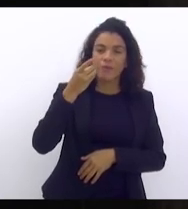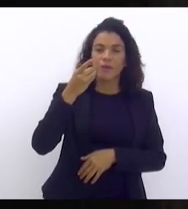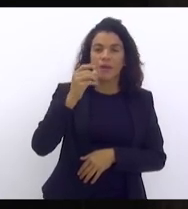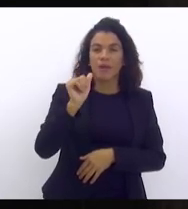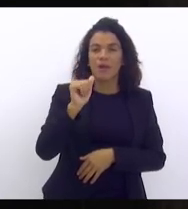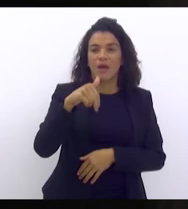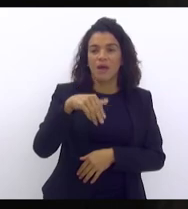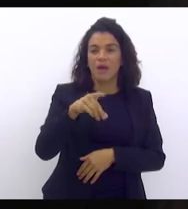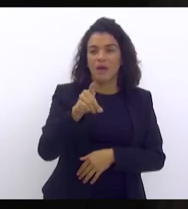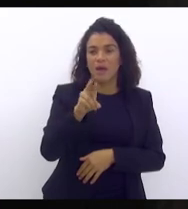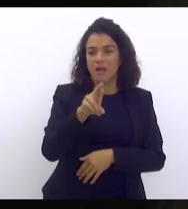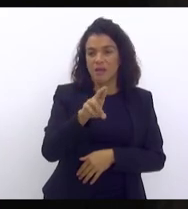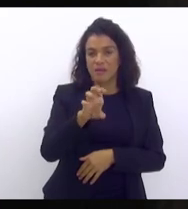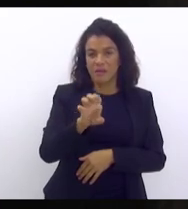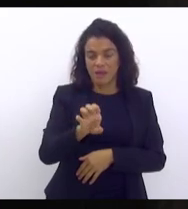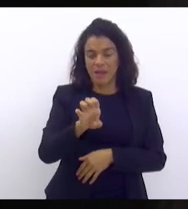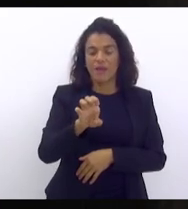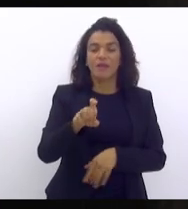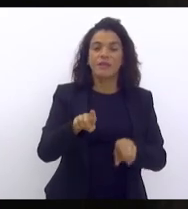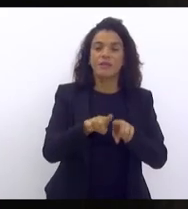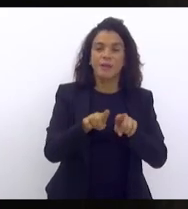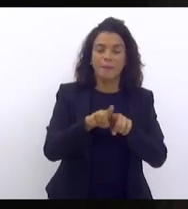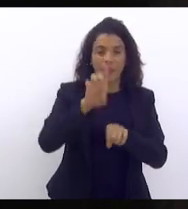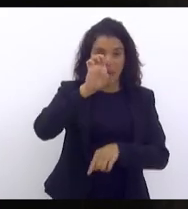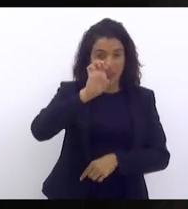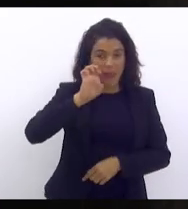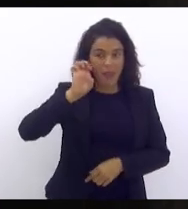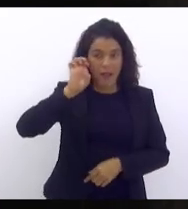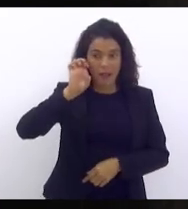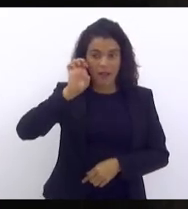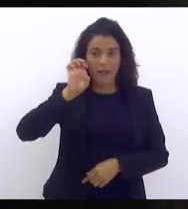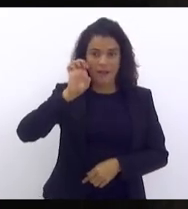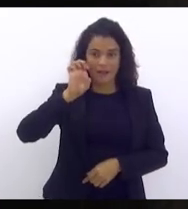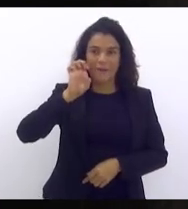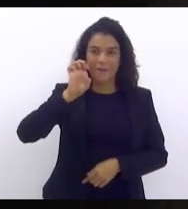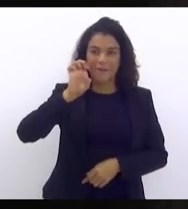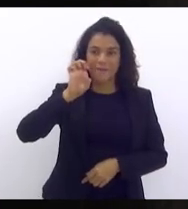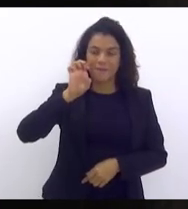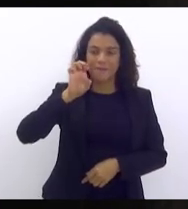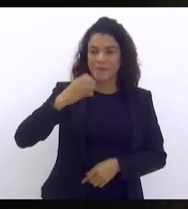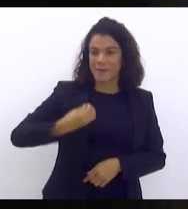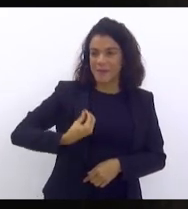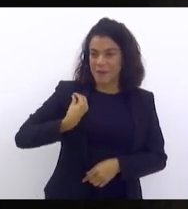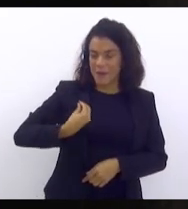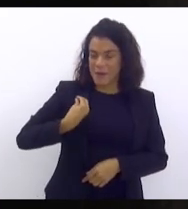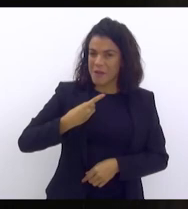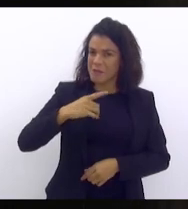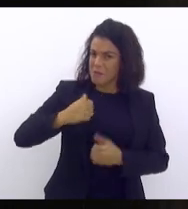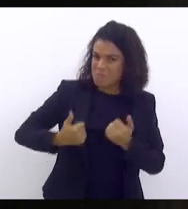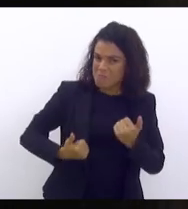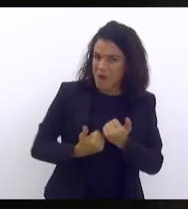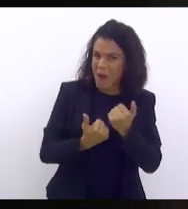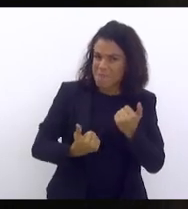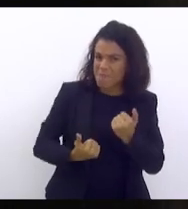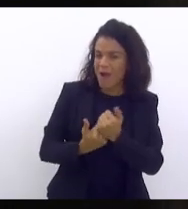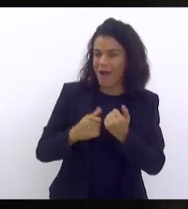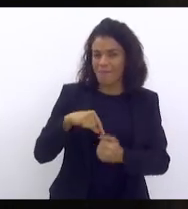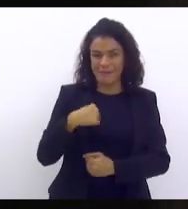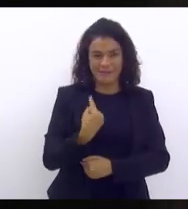André Correia e à deputada Élica Takimoto, também, que está aqui, que estão dando uma força muito grande aí para a